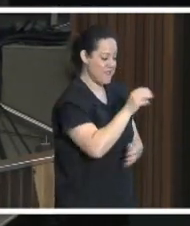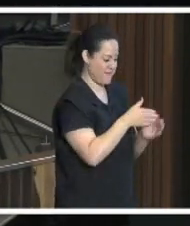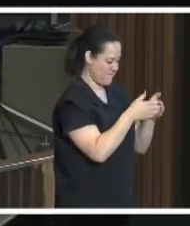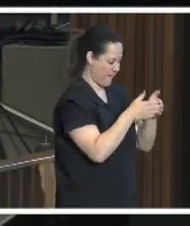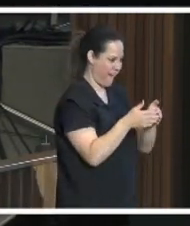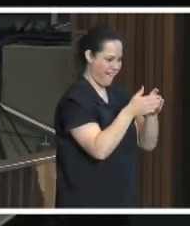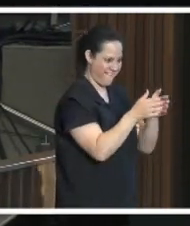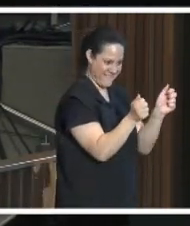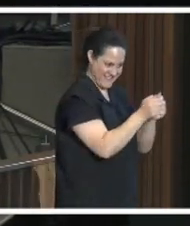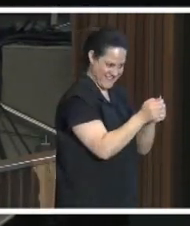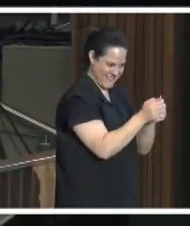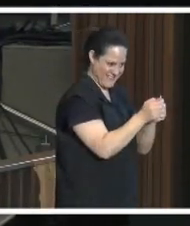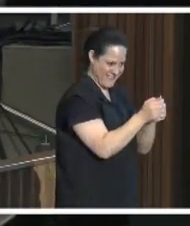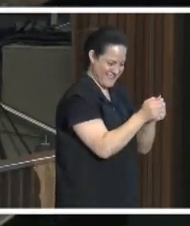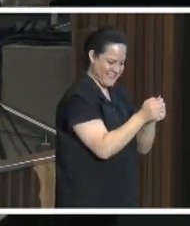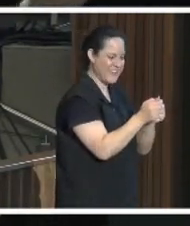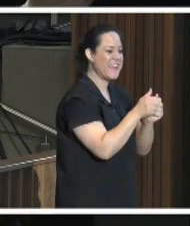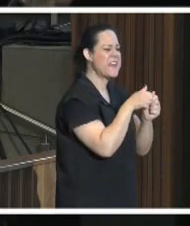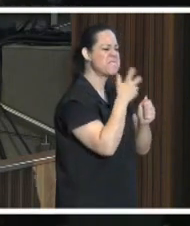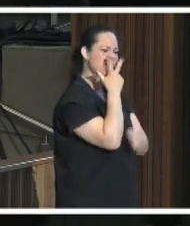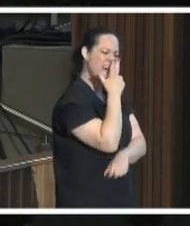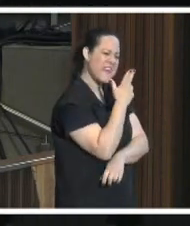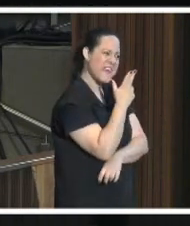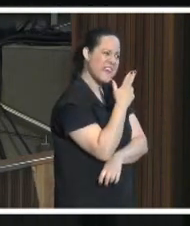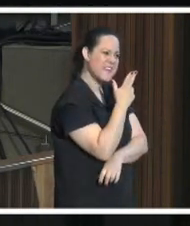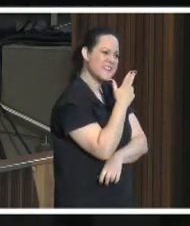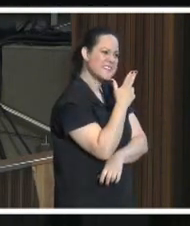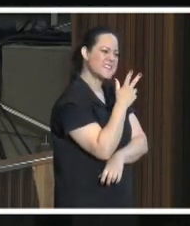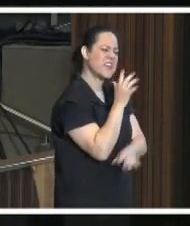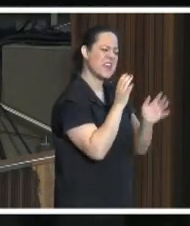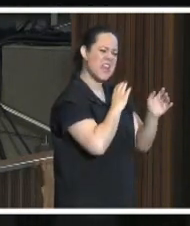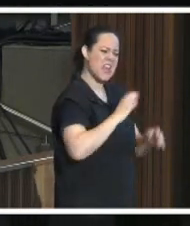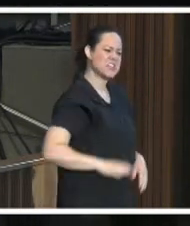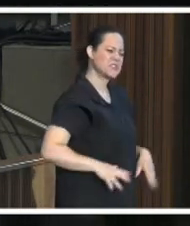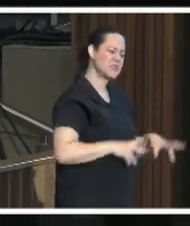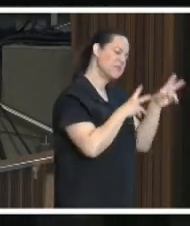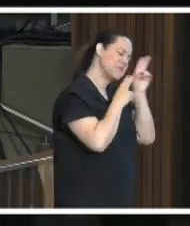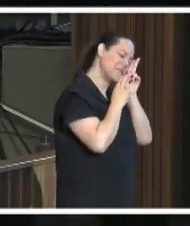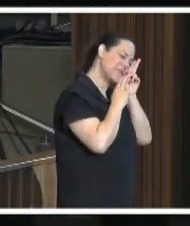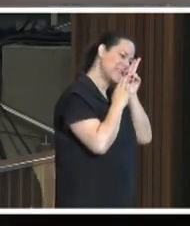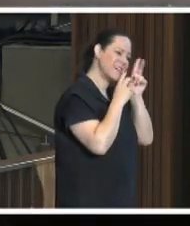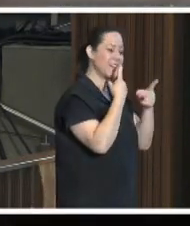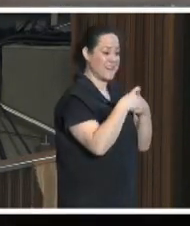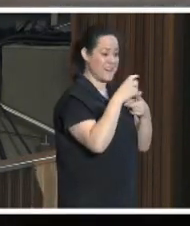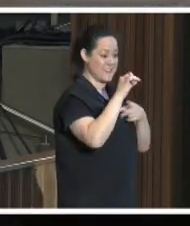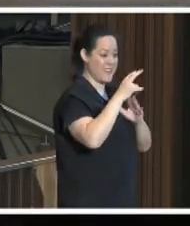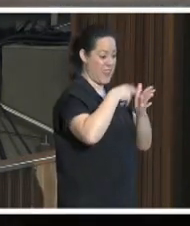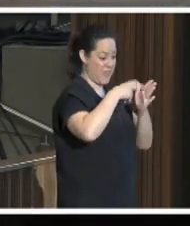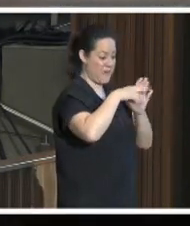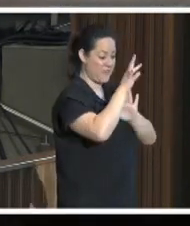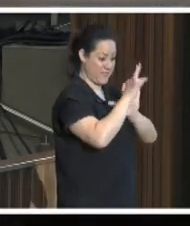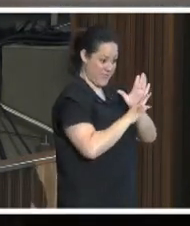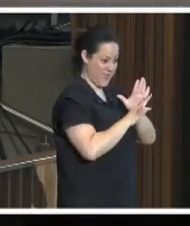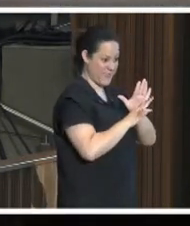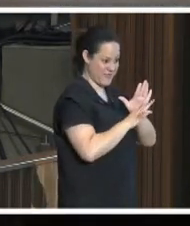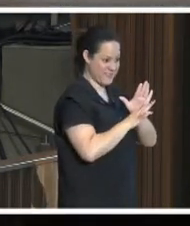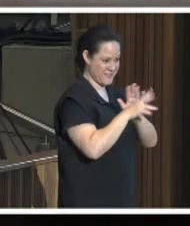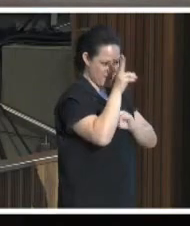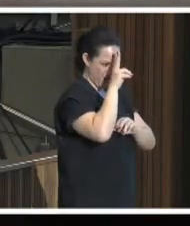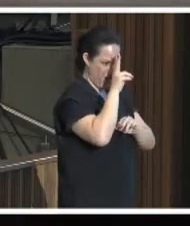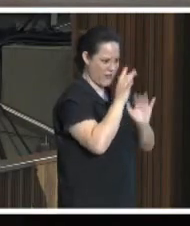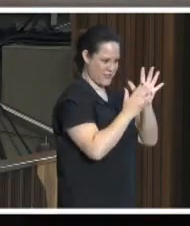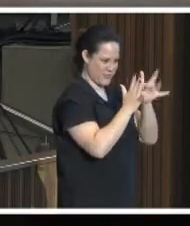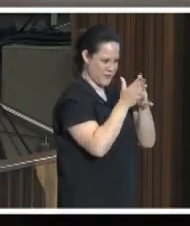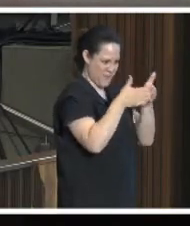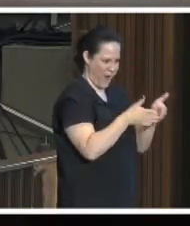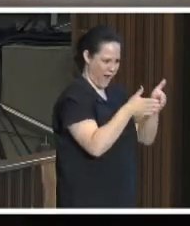barquinho, mesmo que pareça que ele está dormindo, porque se você lembra do texto, diz que ele dormia, né? Colocou